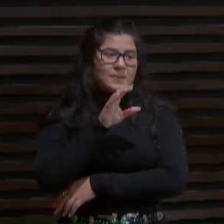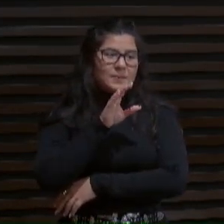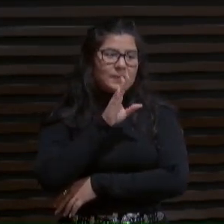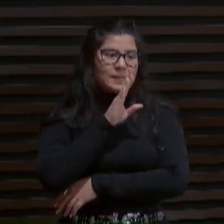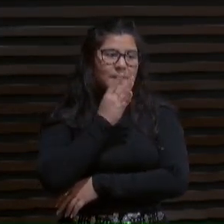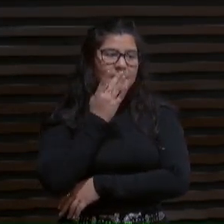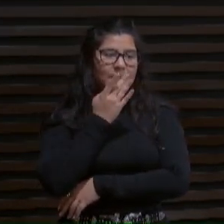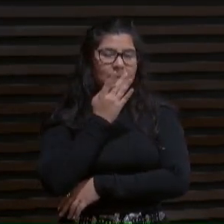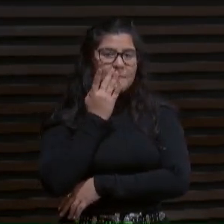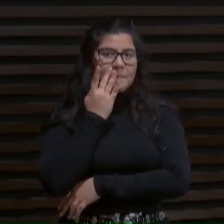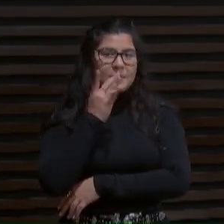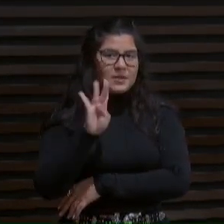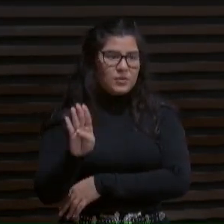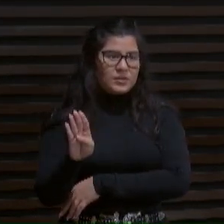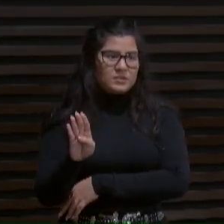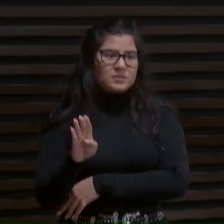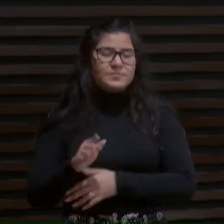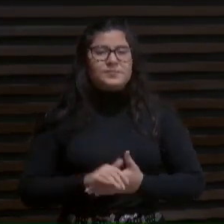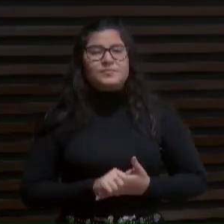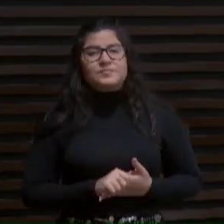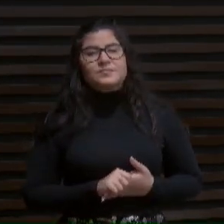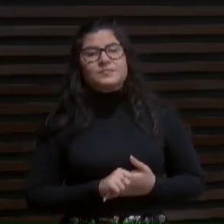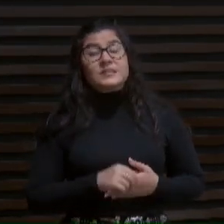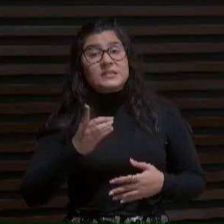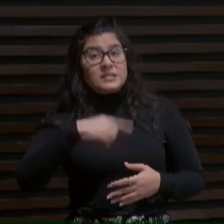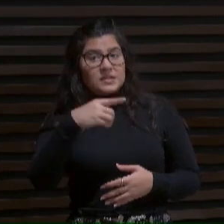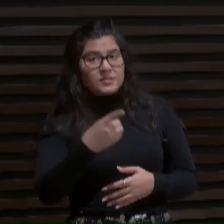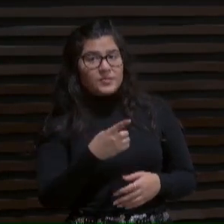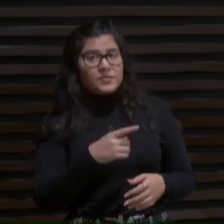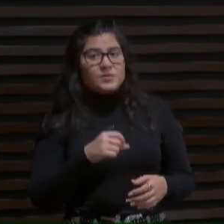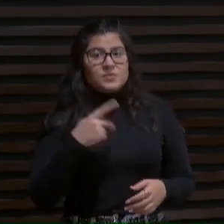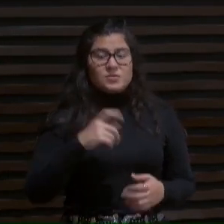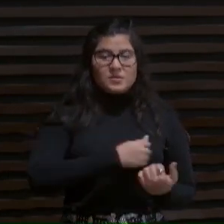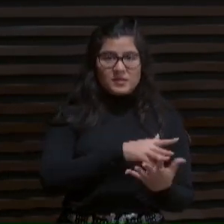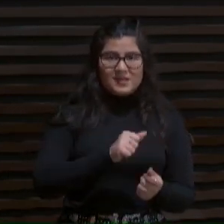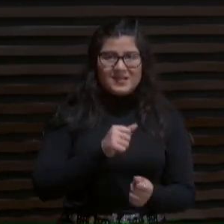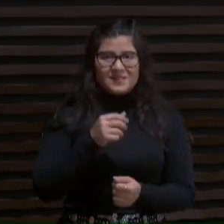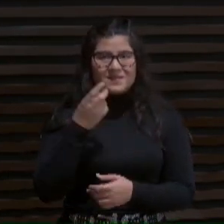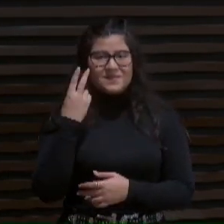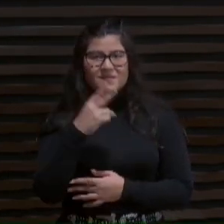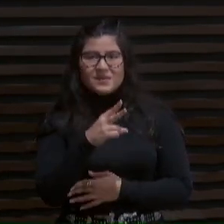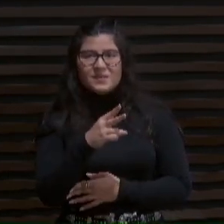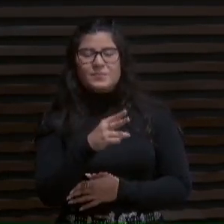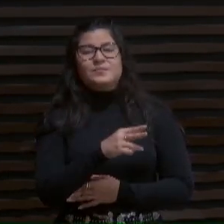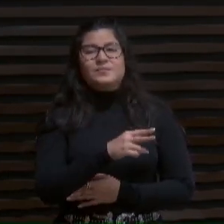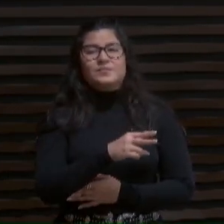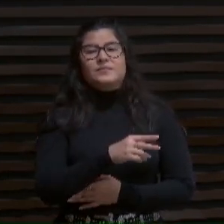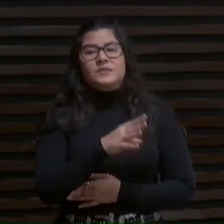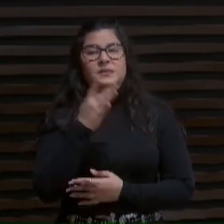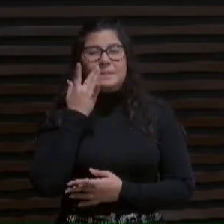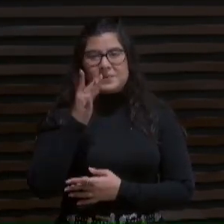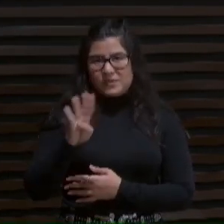1.500 anos depois de Abraão, não é? Depois de estarem na sua terra por um tempo, eles ouviram na Babilônia,